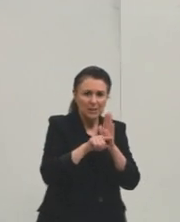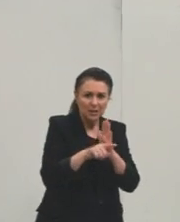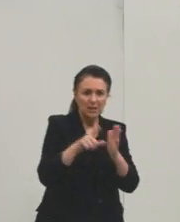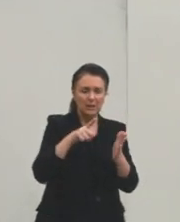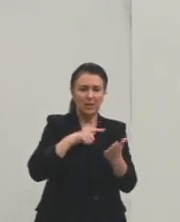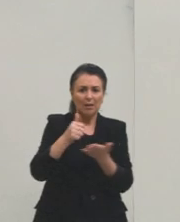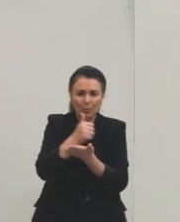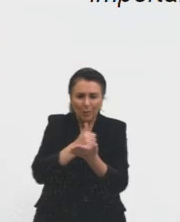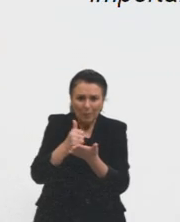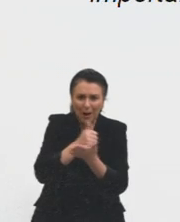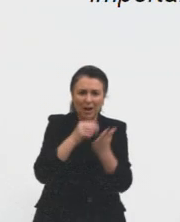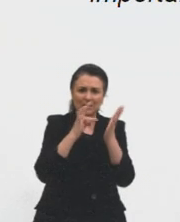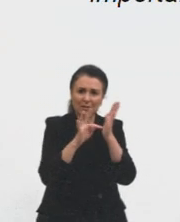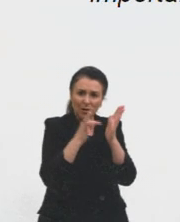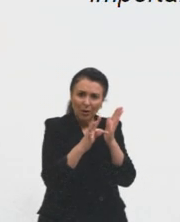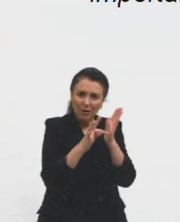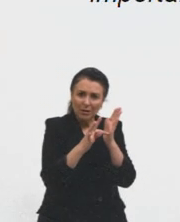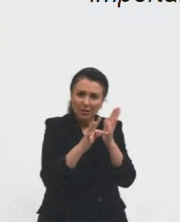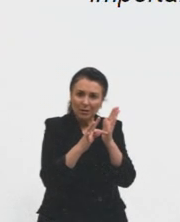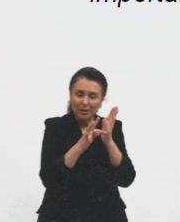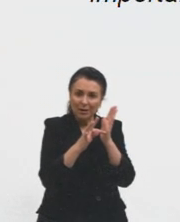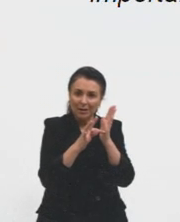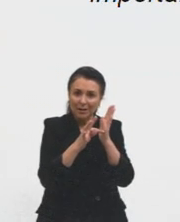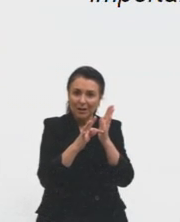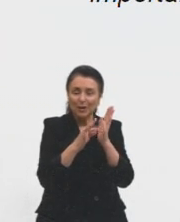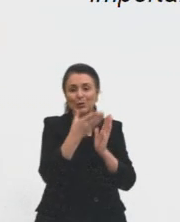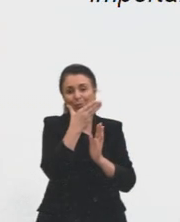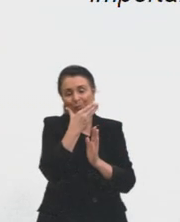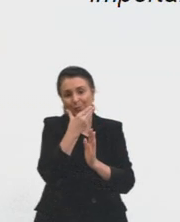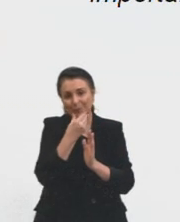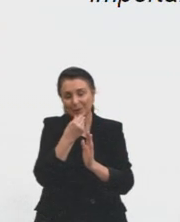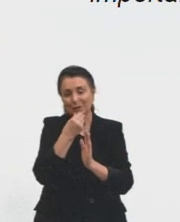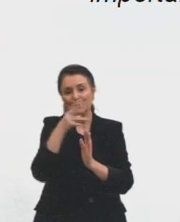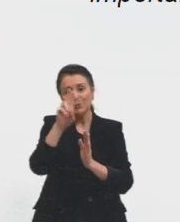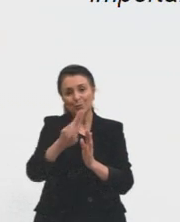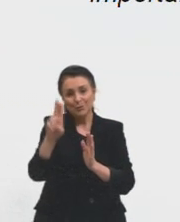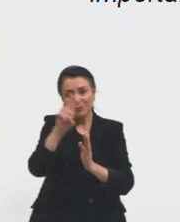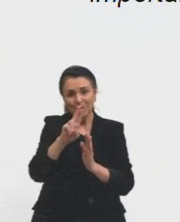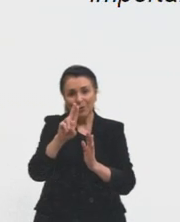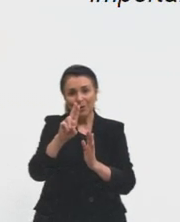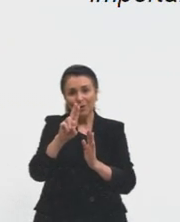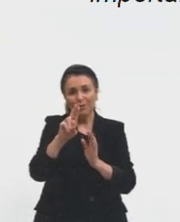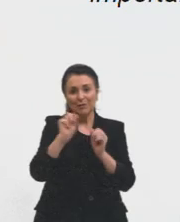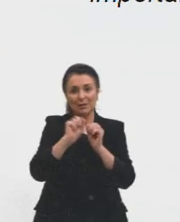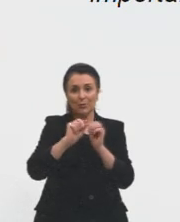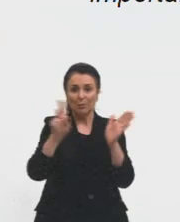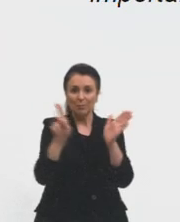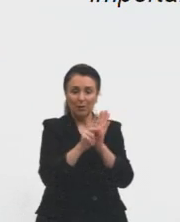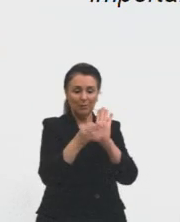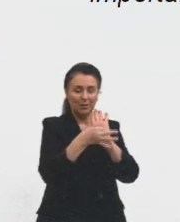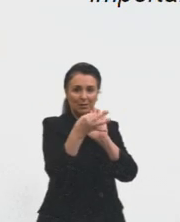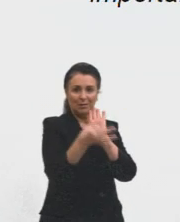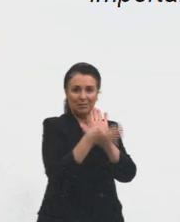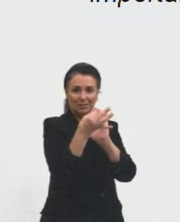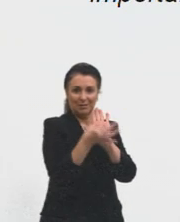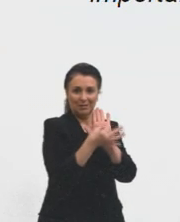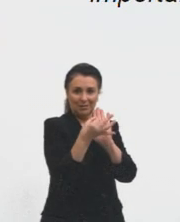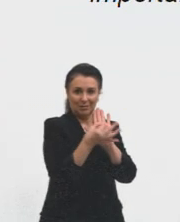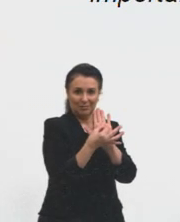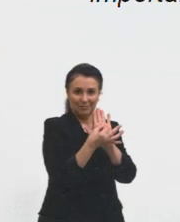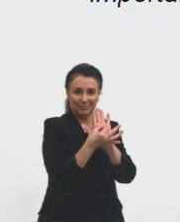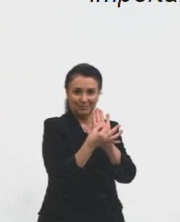teórico para isso e foi assim que ele construiu um argumento dele foi assim que ele se posicionou a respeito